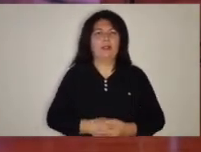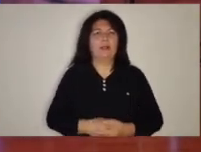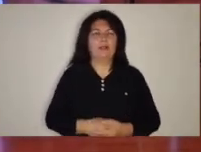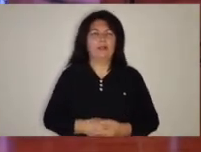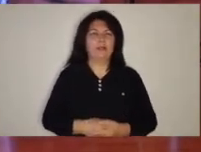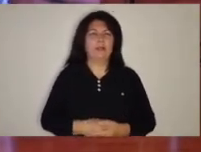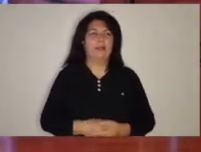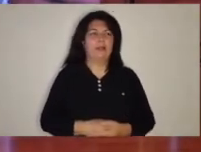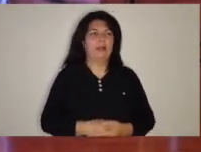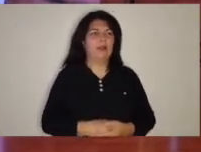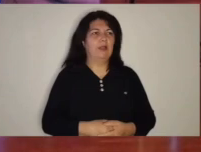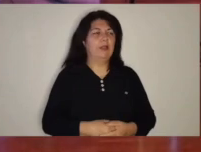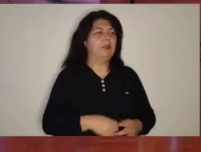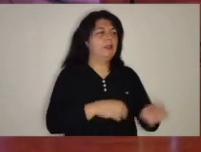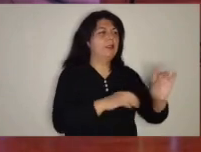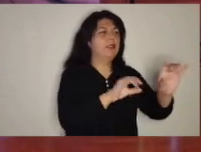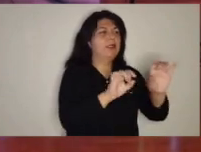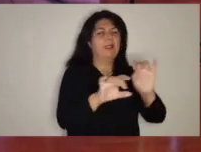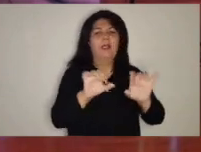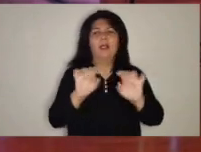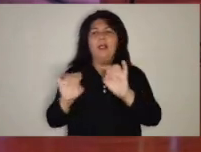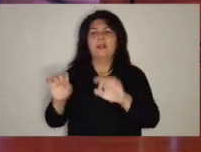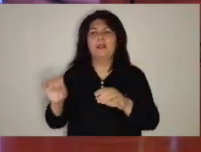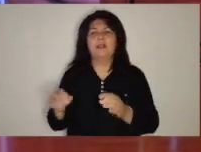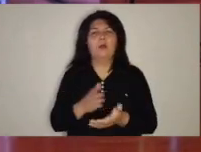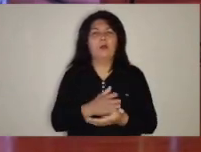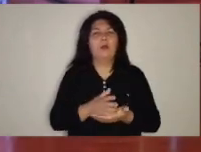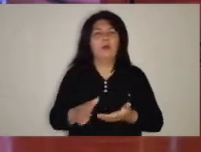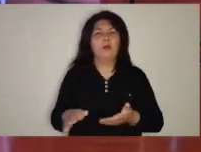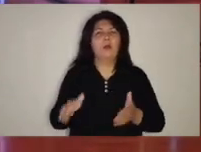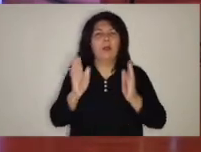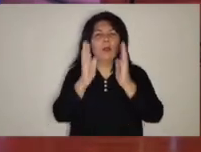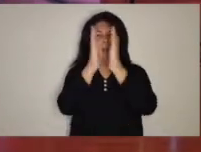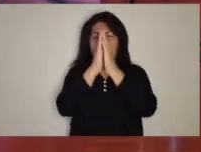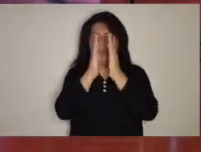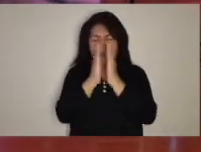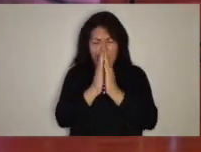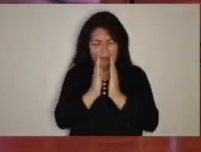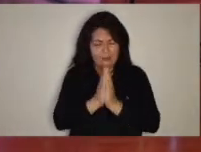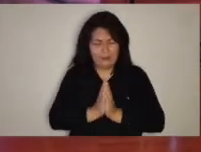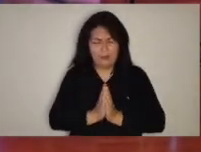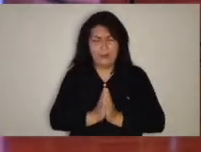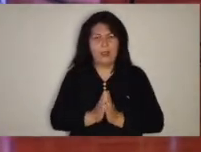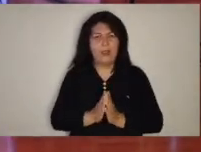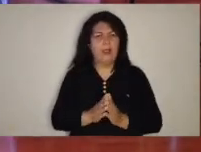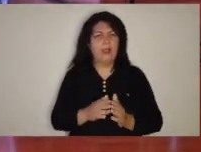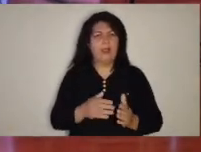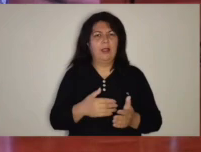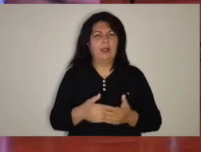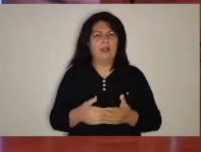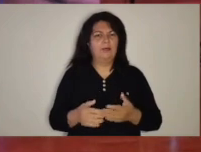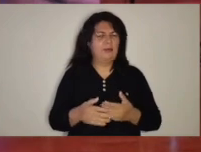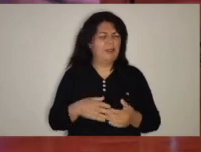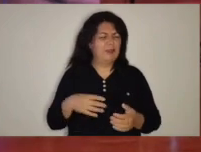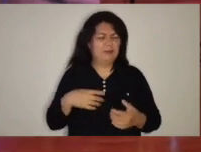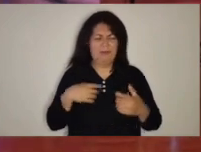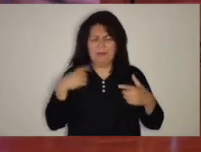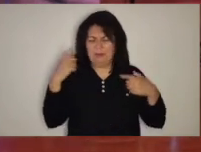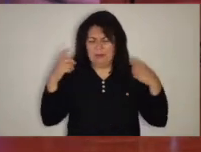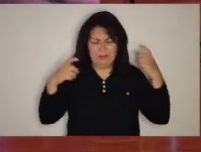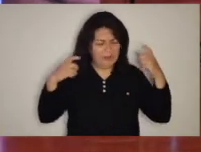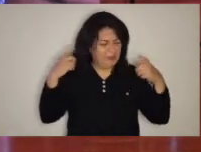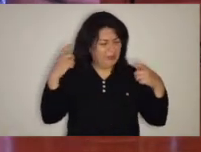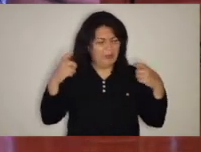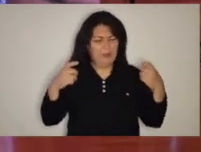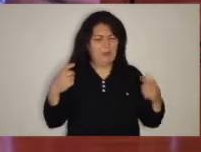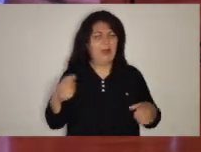criar o seu ambiente de adoração. Que você comece a adorar aí onde você está. Não se preocupe, sabe, no momento com a letra do louvor, mas